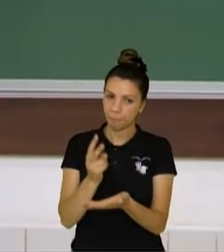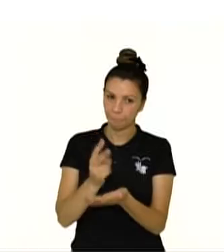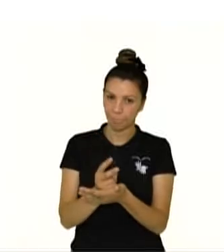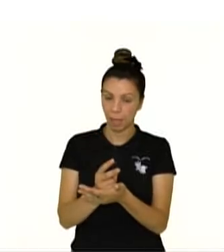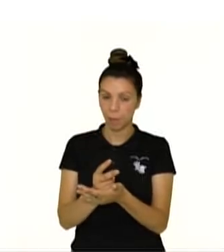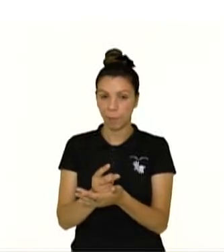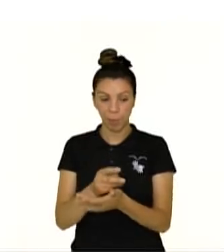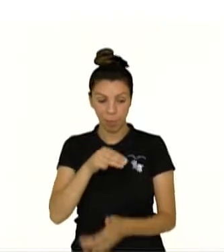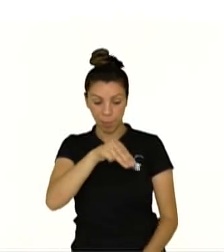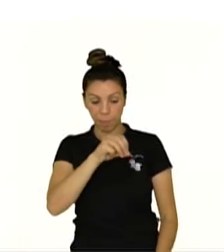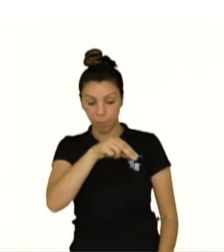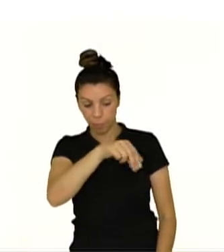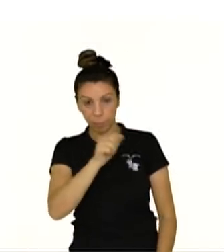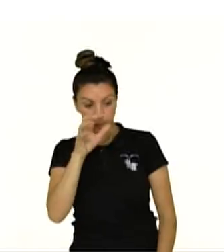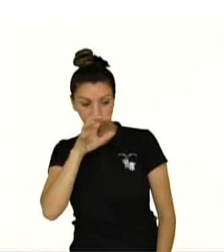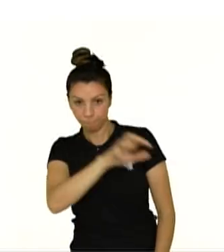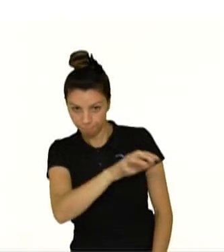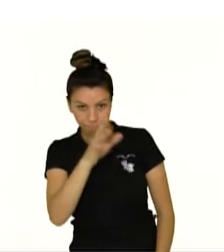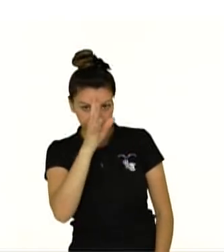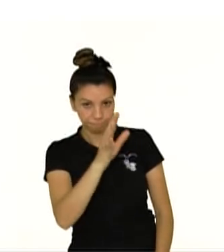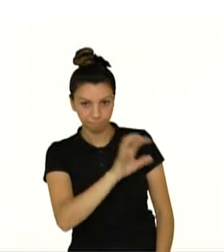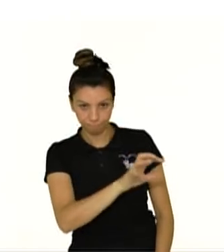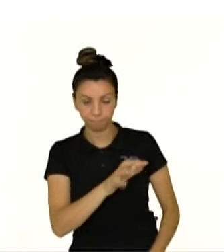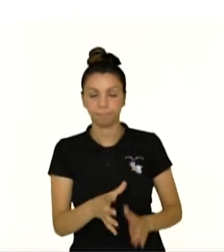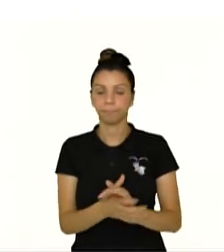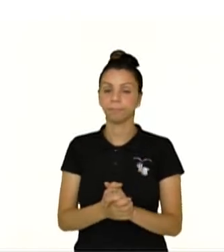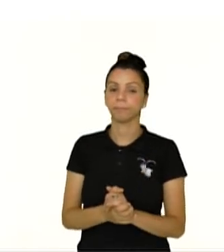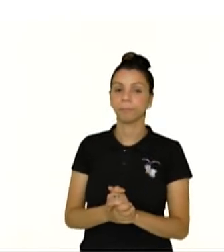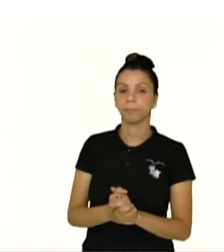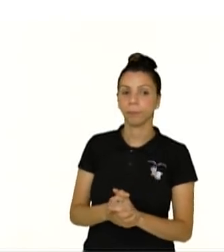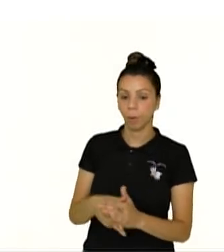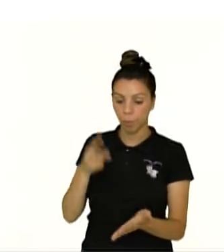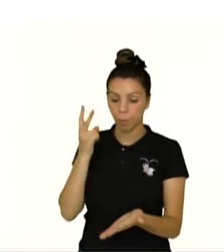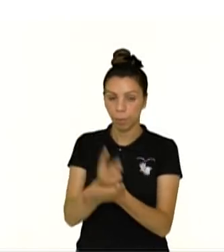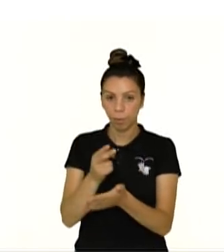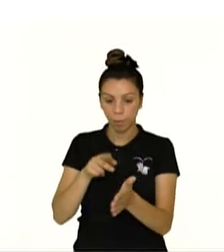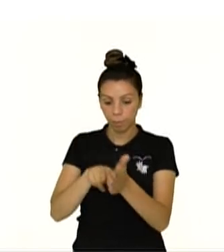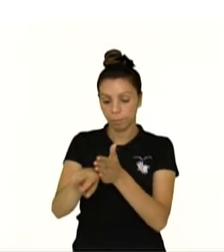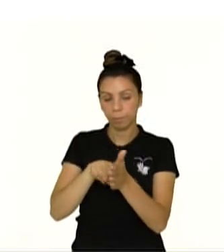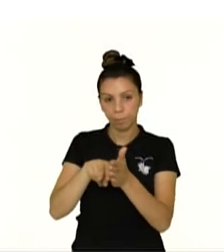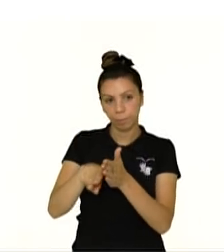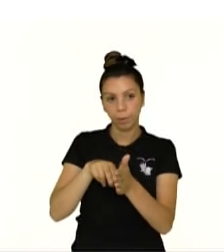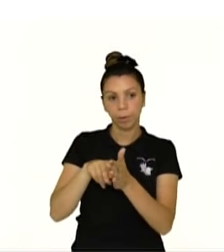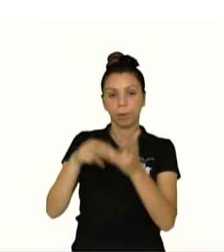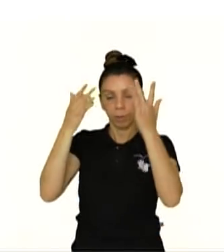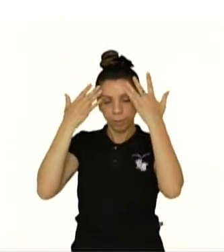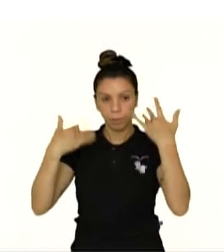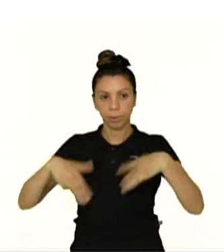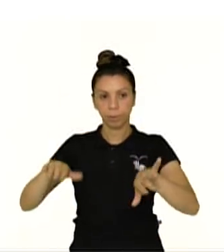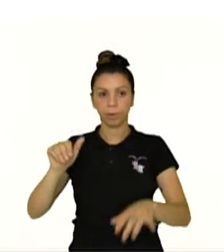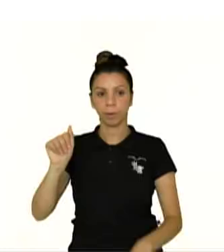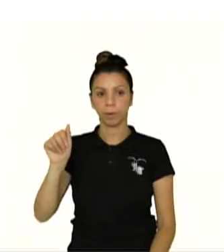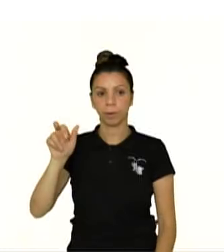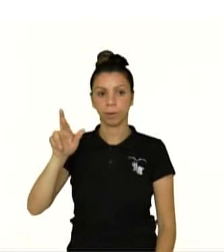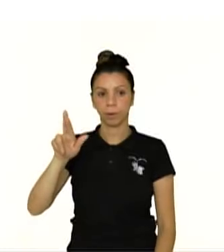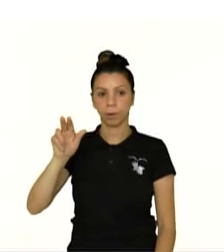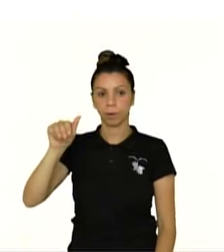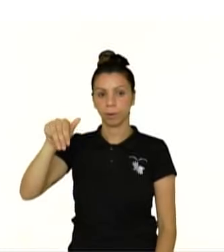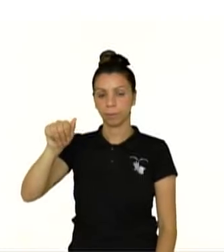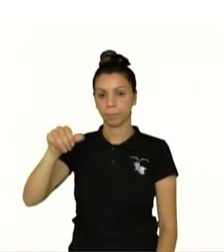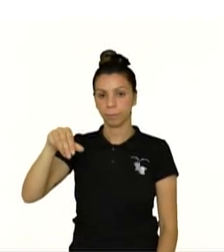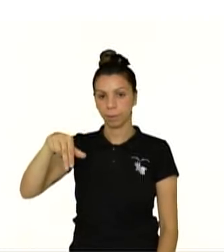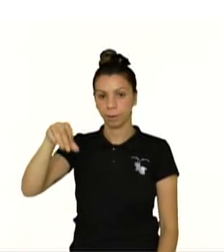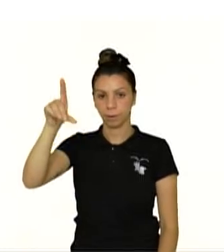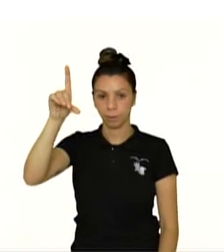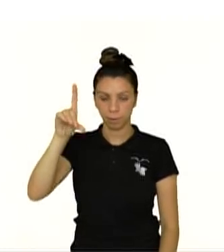Continuando, o biólogo e naturalista francês Armand Quatrefages-Debreu,